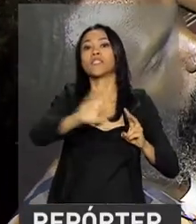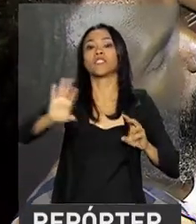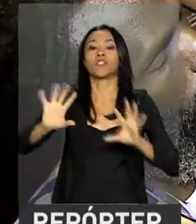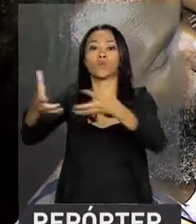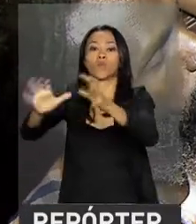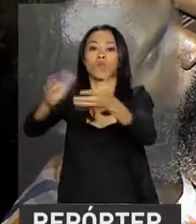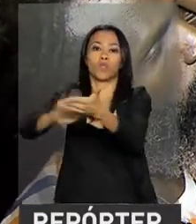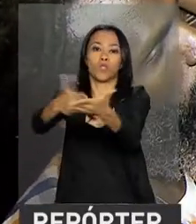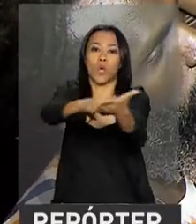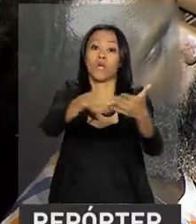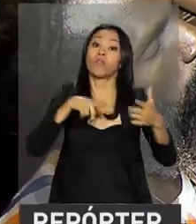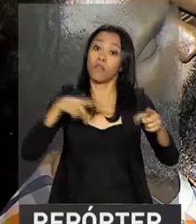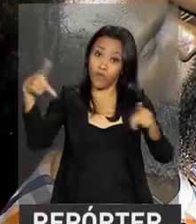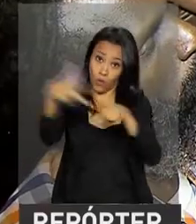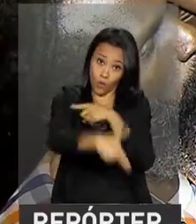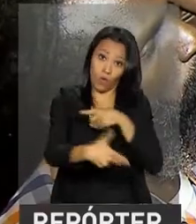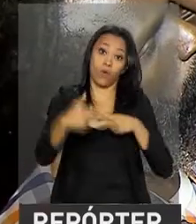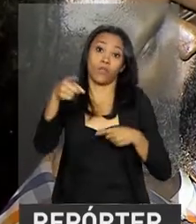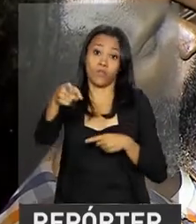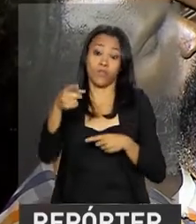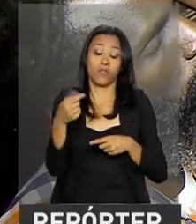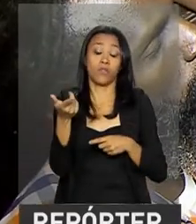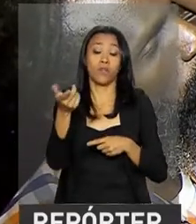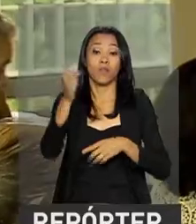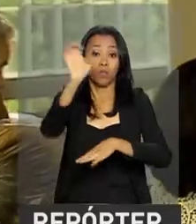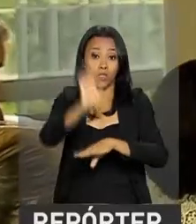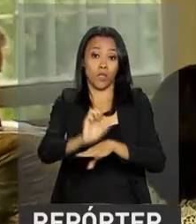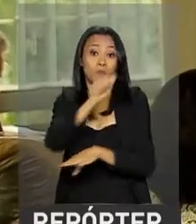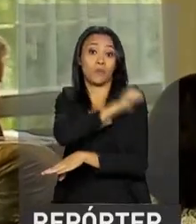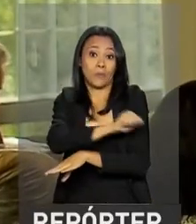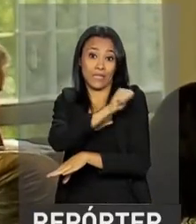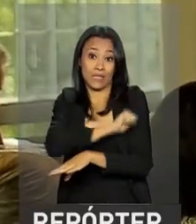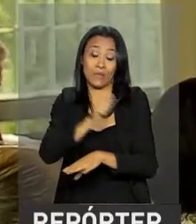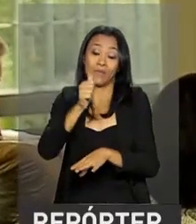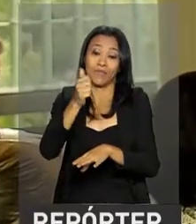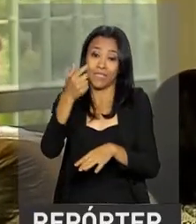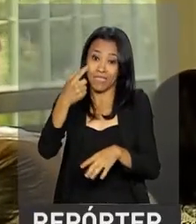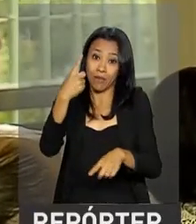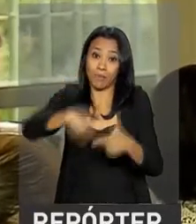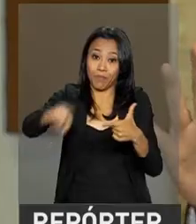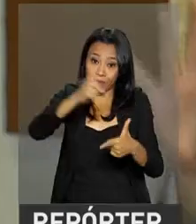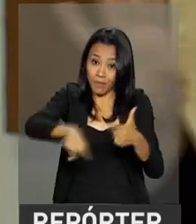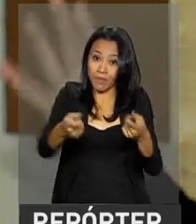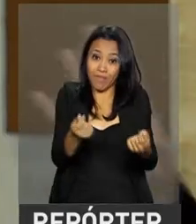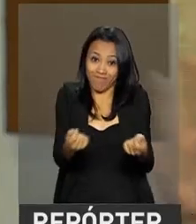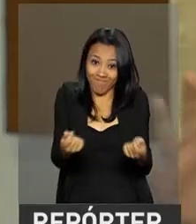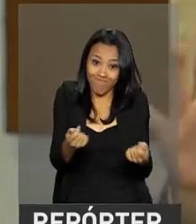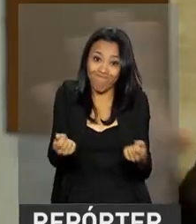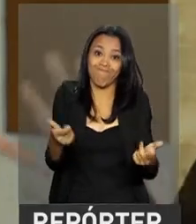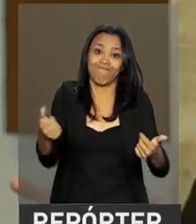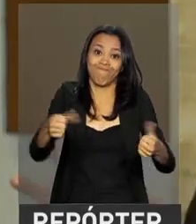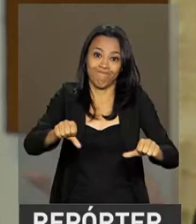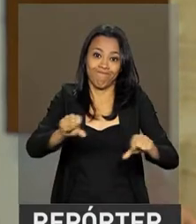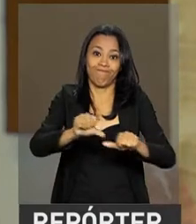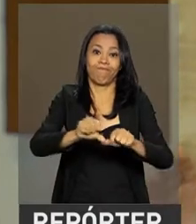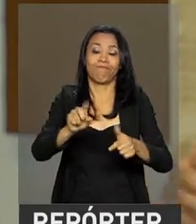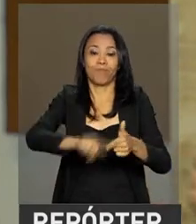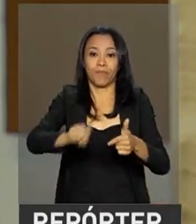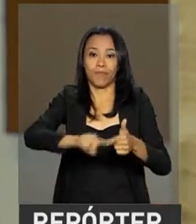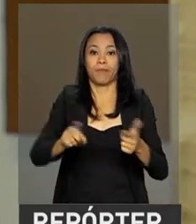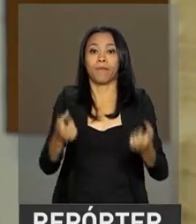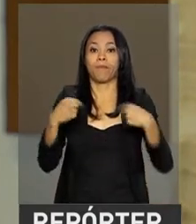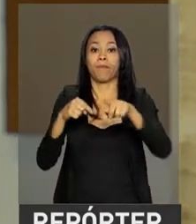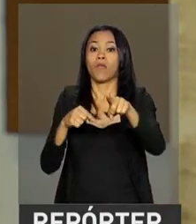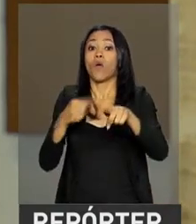cortes de verbas repassadas pela prefeitura do rio que enfrenta uma crise financeira o governo federal entendeu que